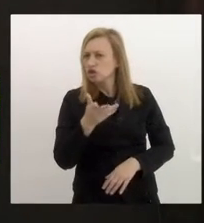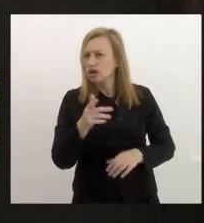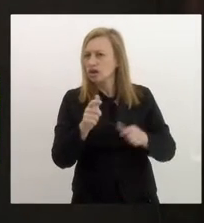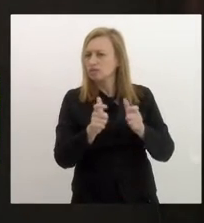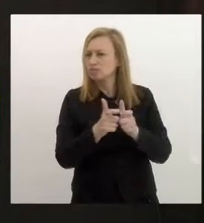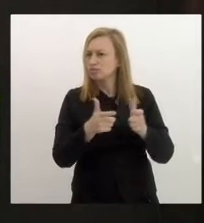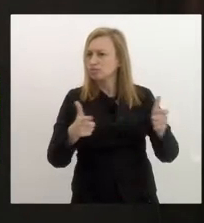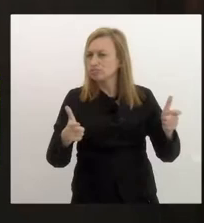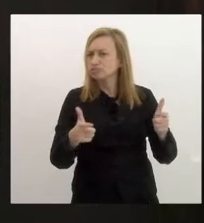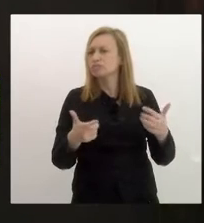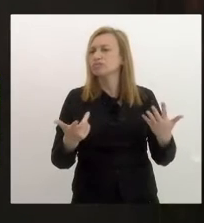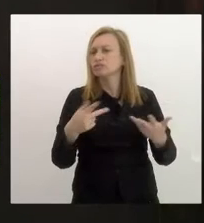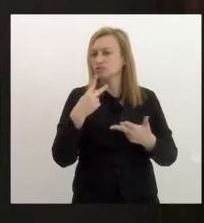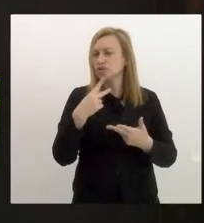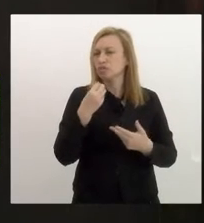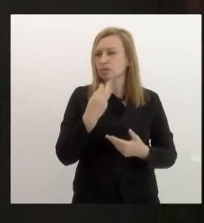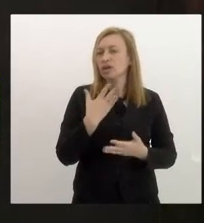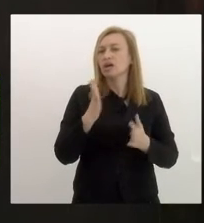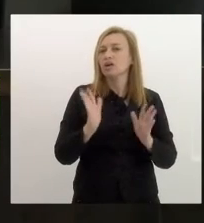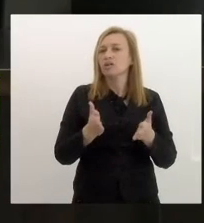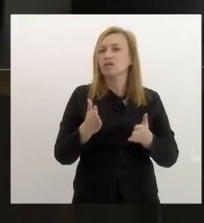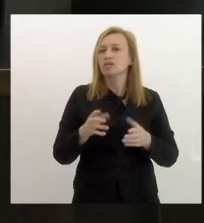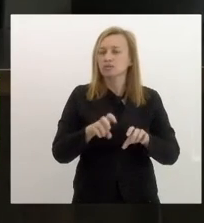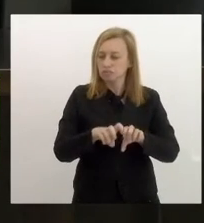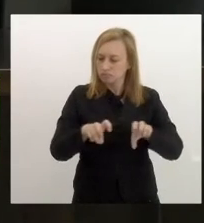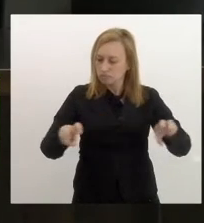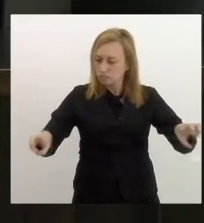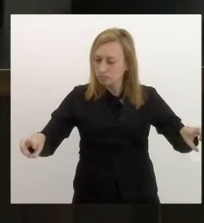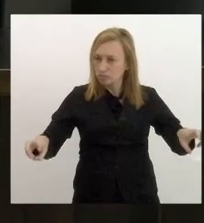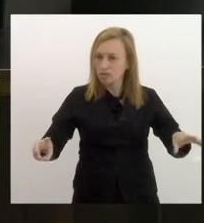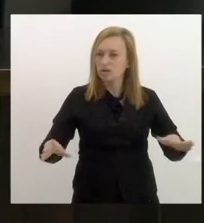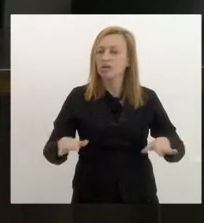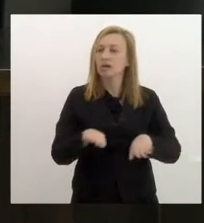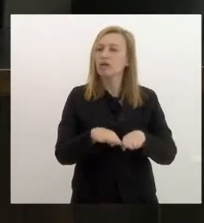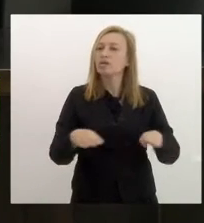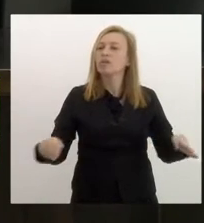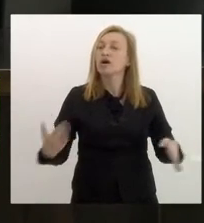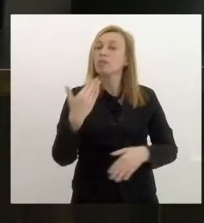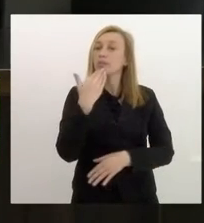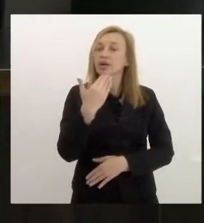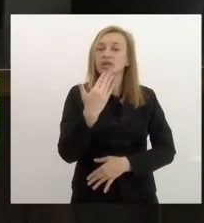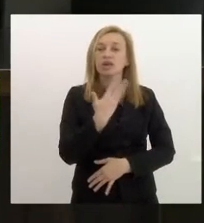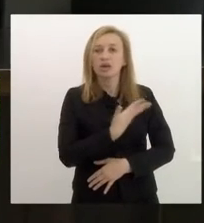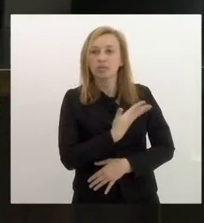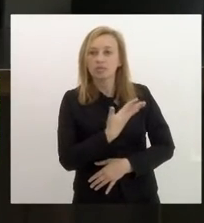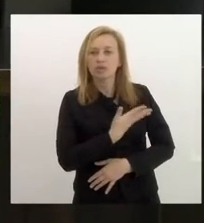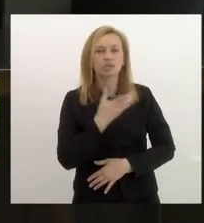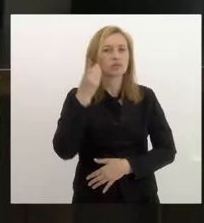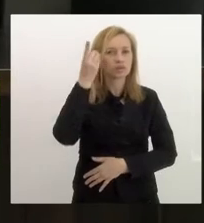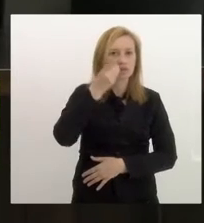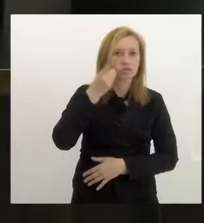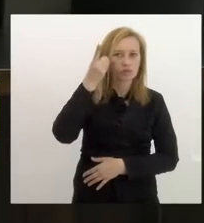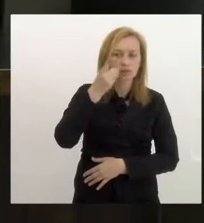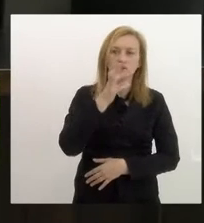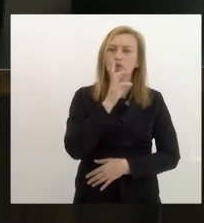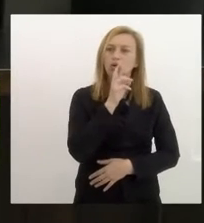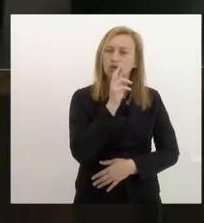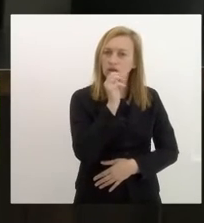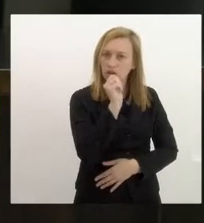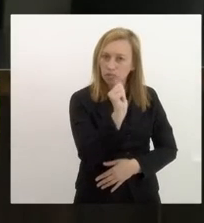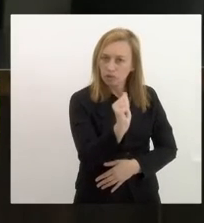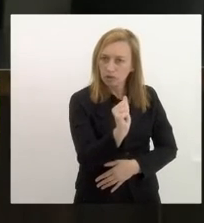um bom apanhado eu vou aqui recompor a mesa pedir o nosso querido Deputado Rodrigo